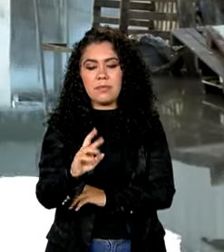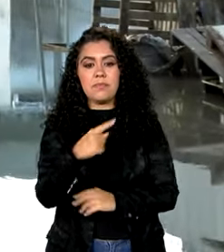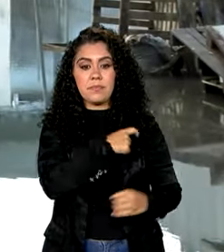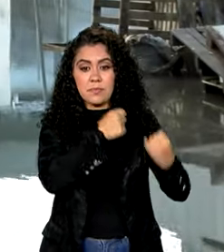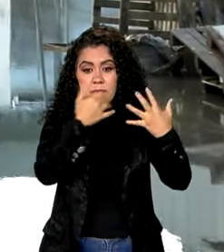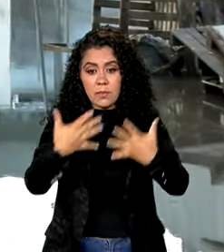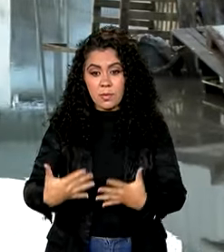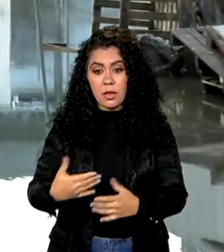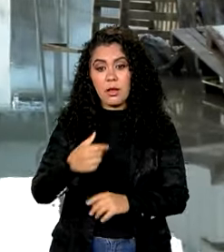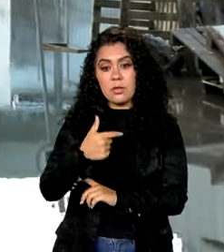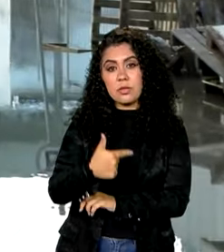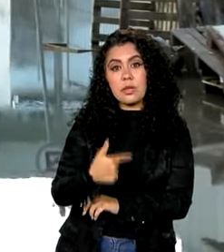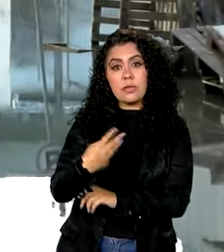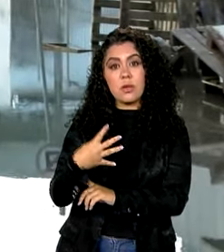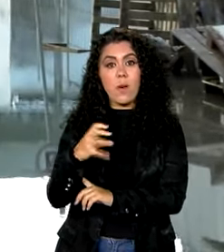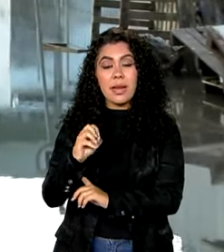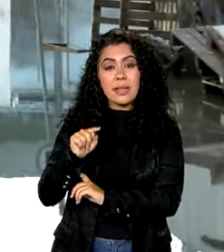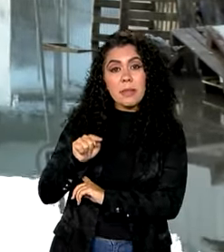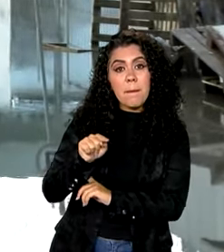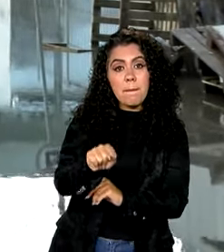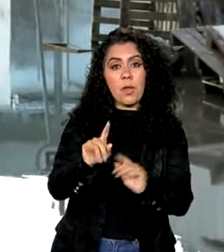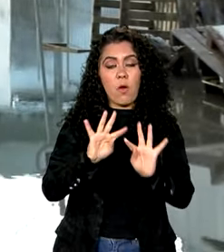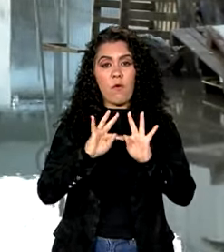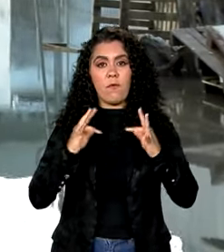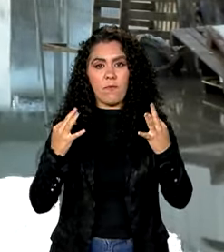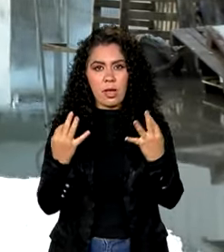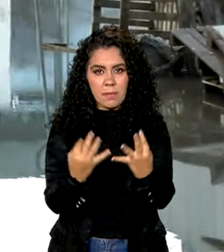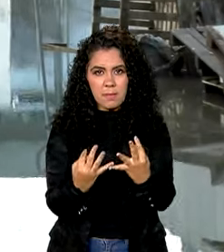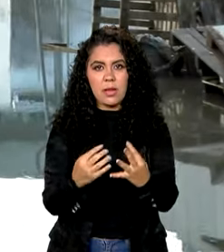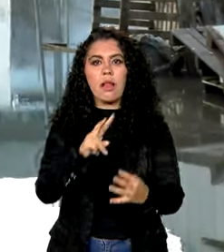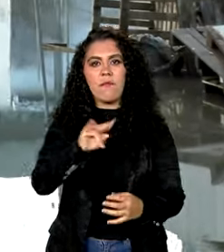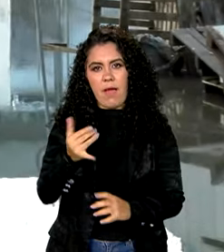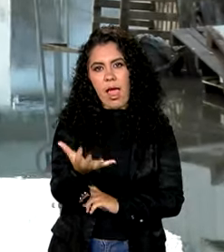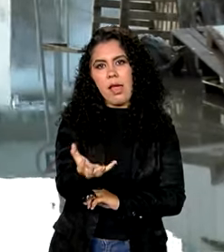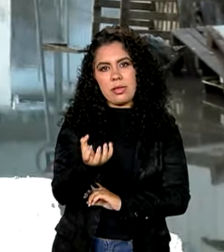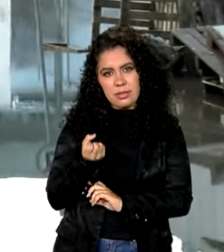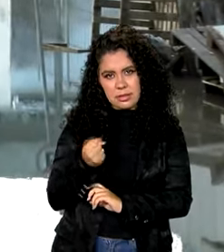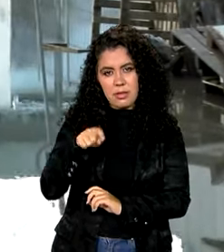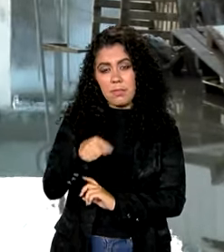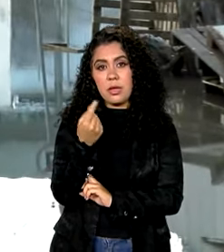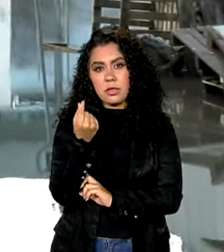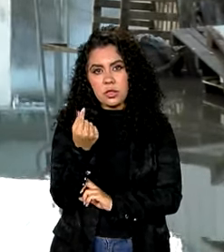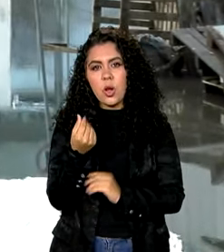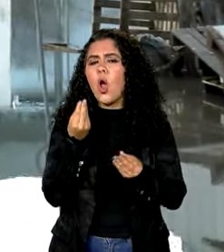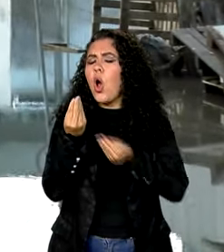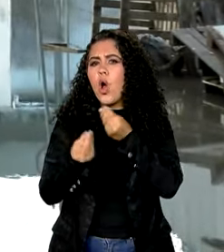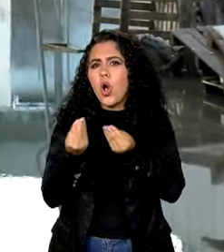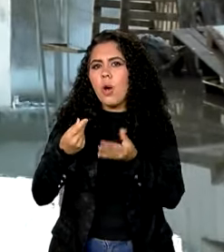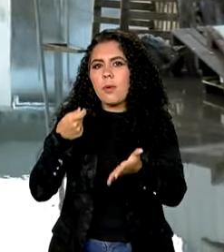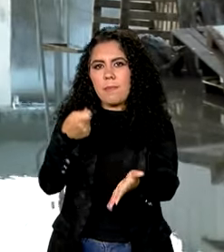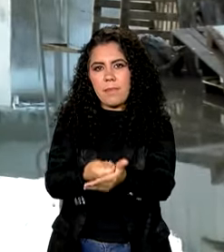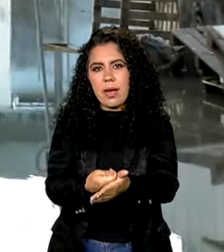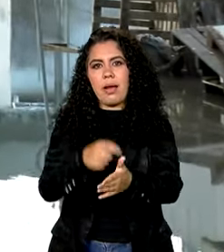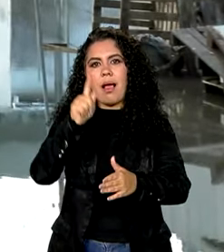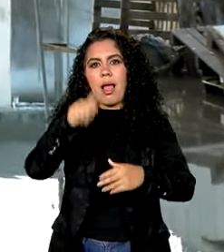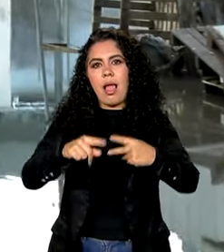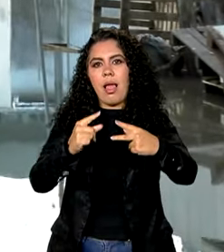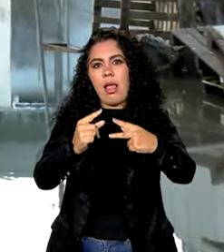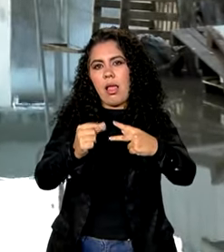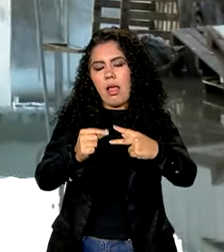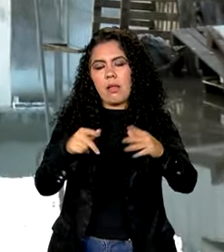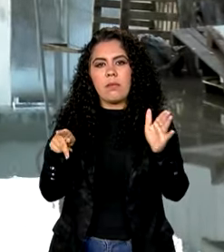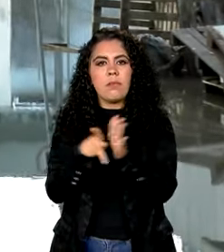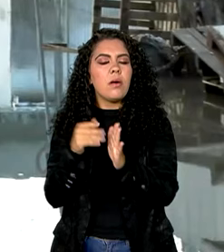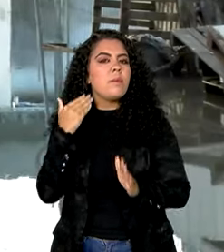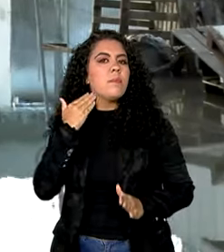240 mil famílias serão beneficiadas com a medida. Os pagamentos serão feitos via Pix da Caixa